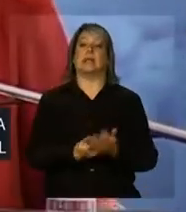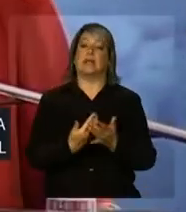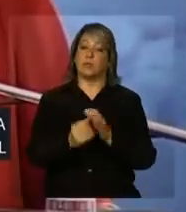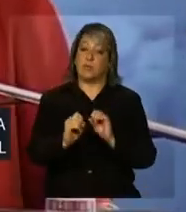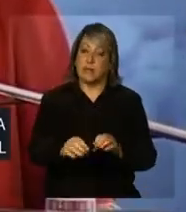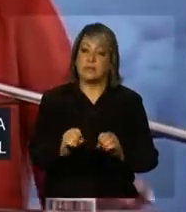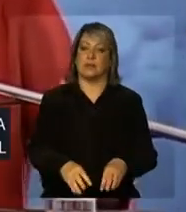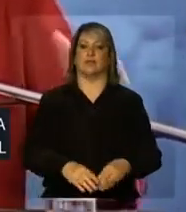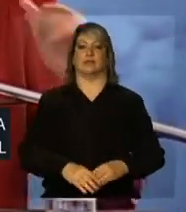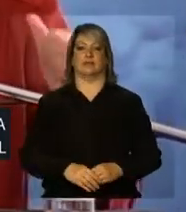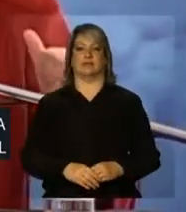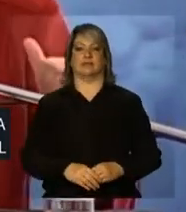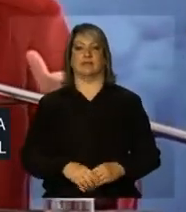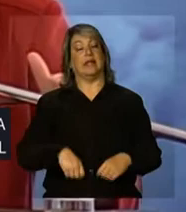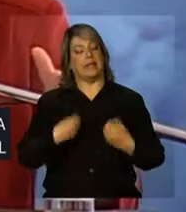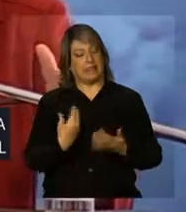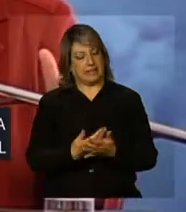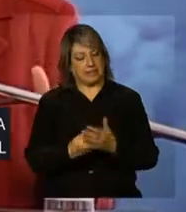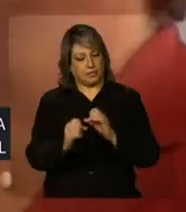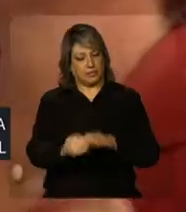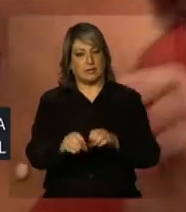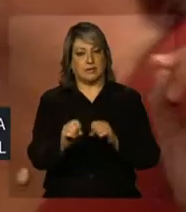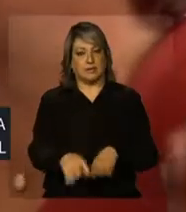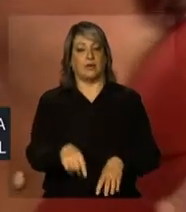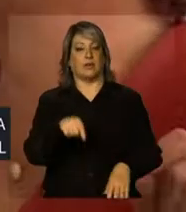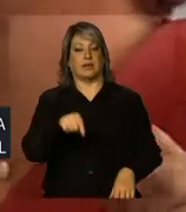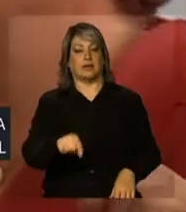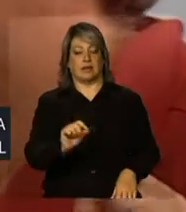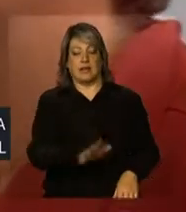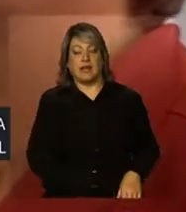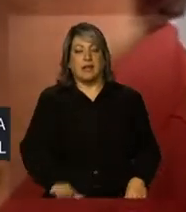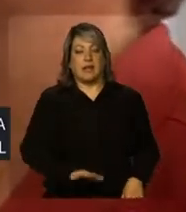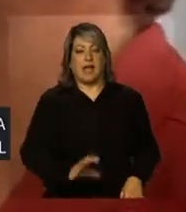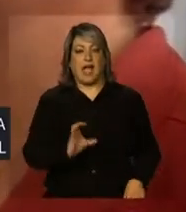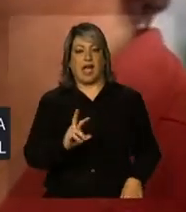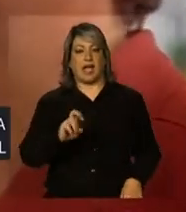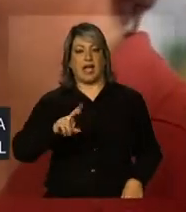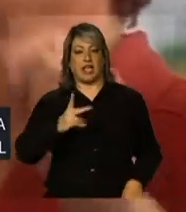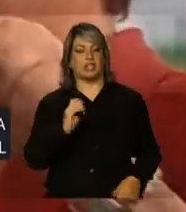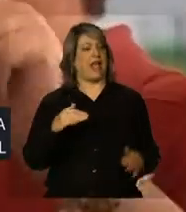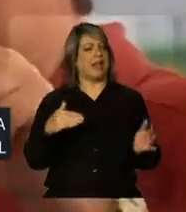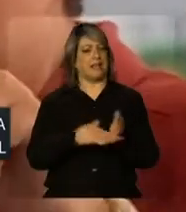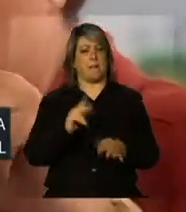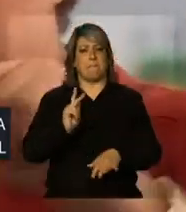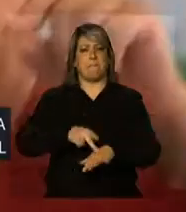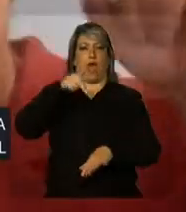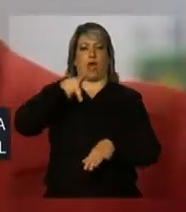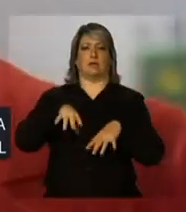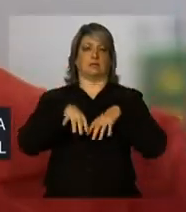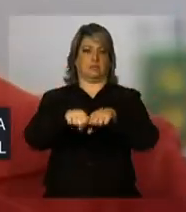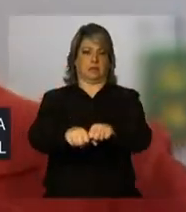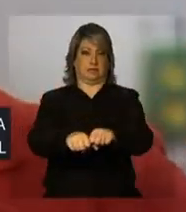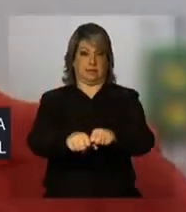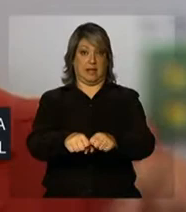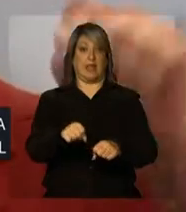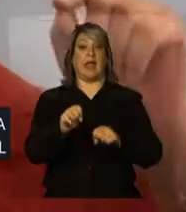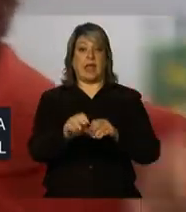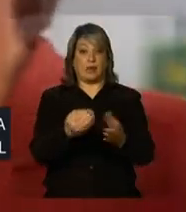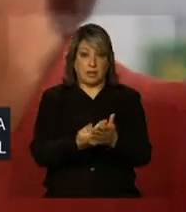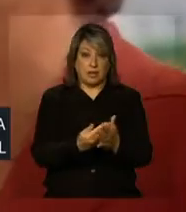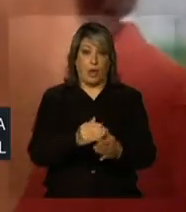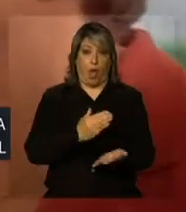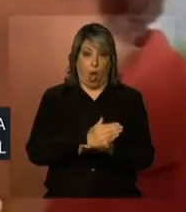educação educação da creche ou pós-graduação educação que começa